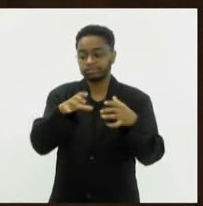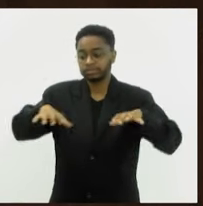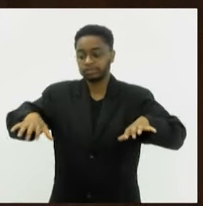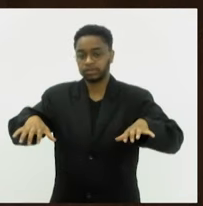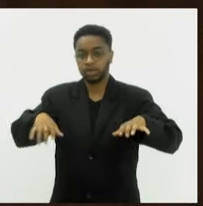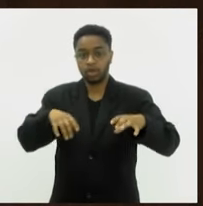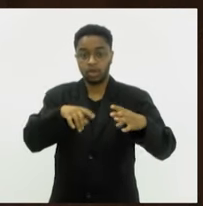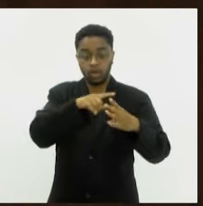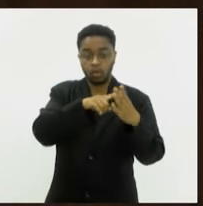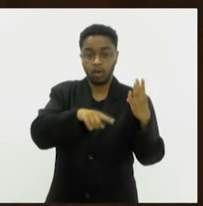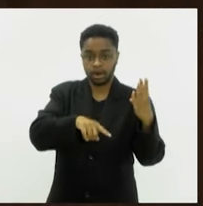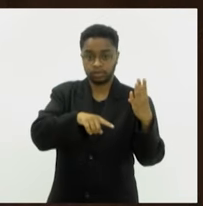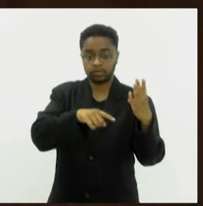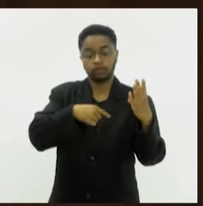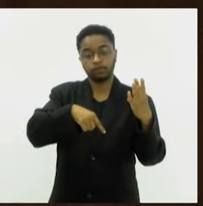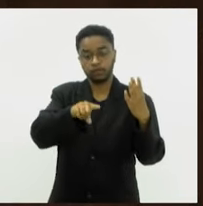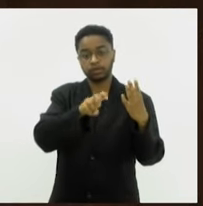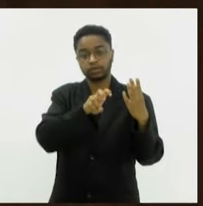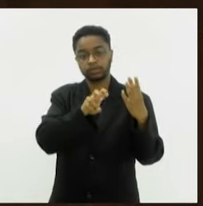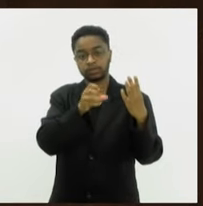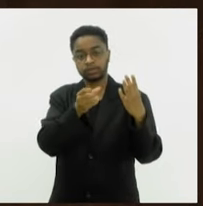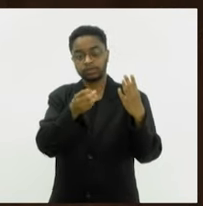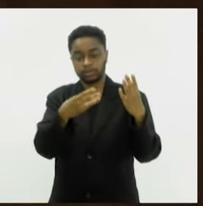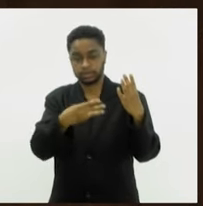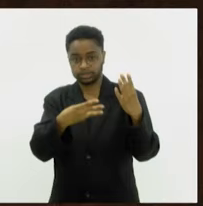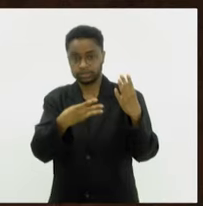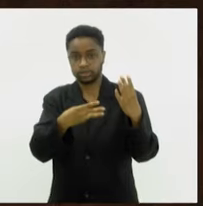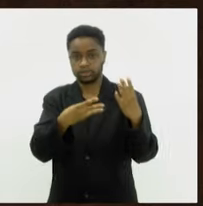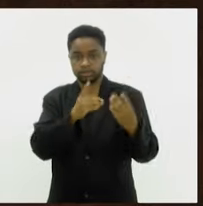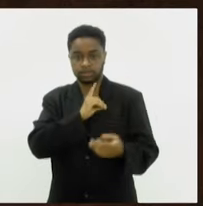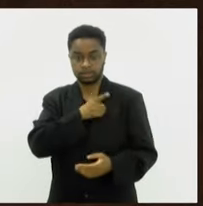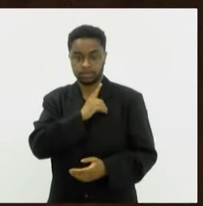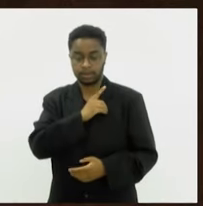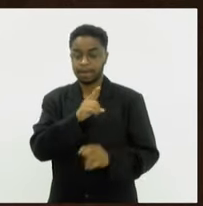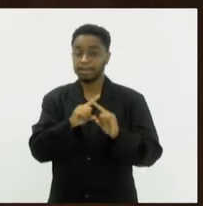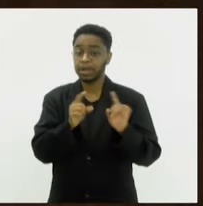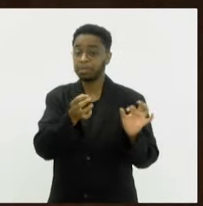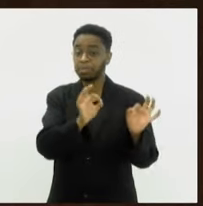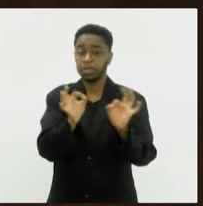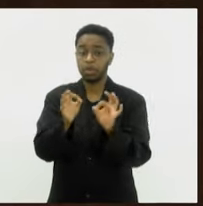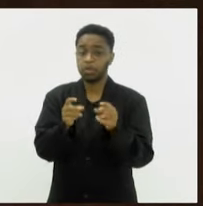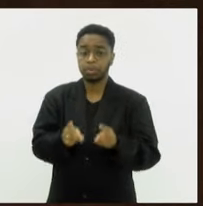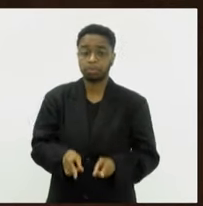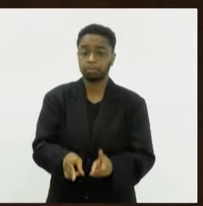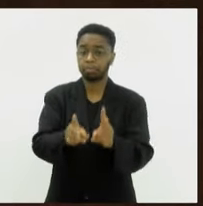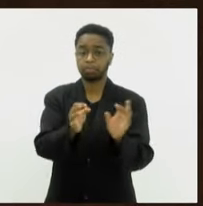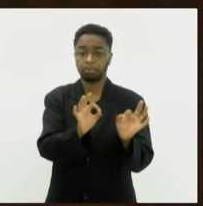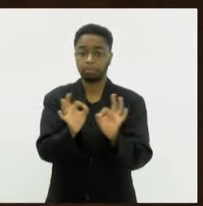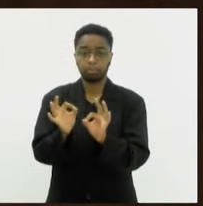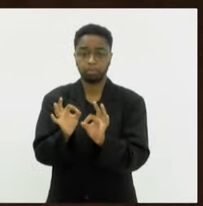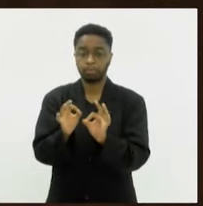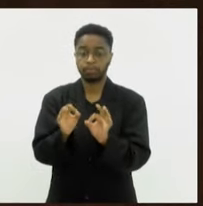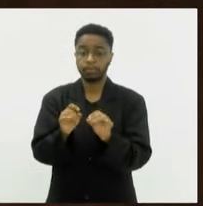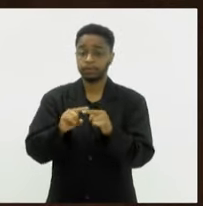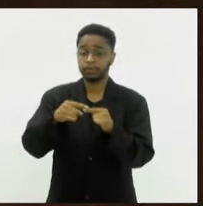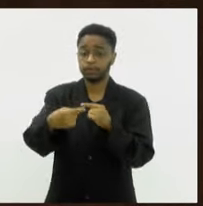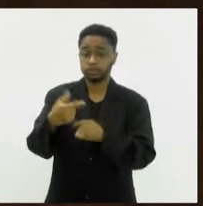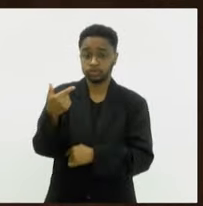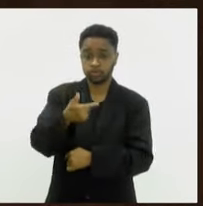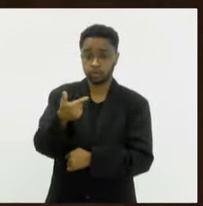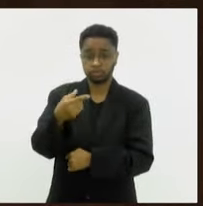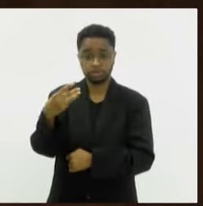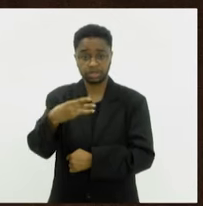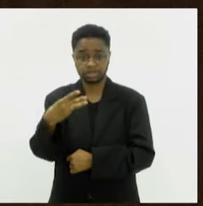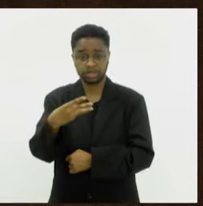na 53ª DP. Mas só que nenhuma foi levada adiante. E quando entrava o segundo, o terceiro caso,